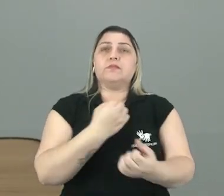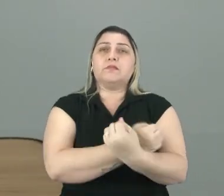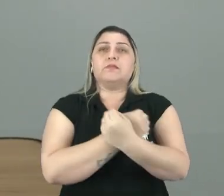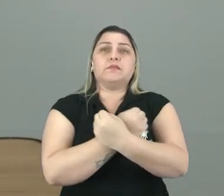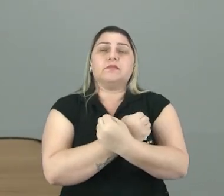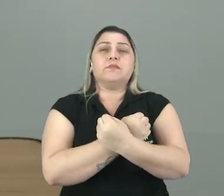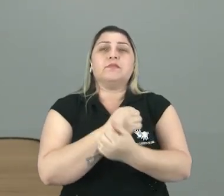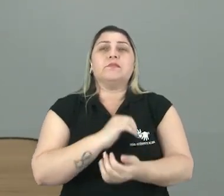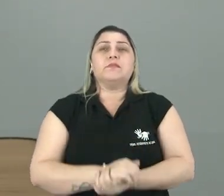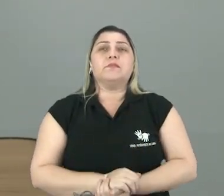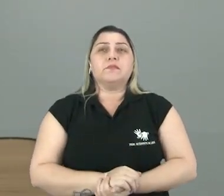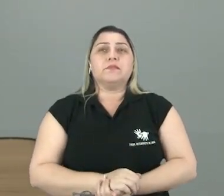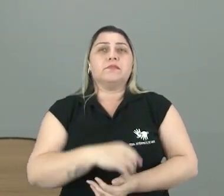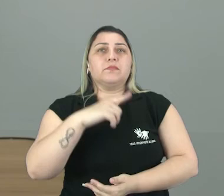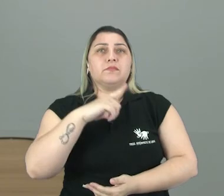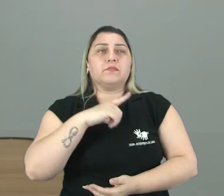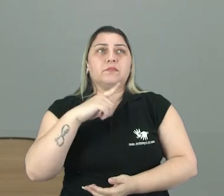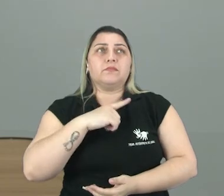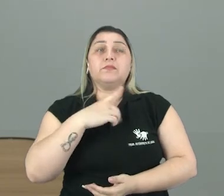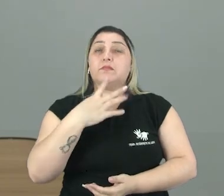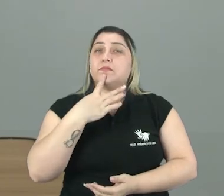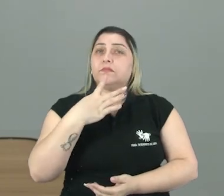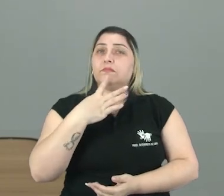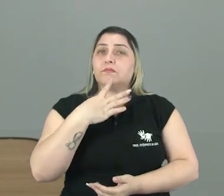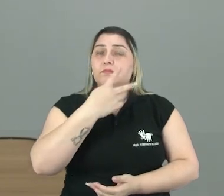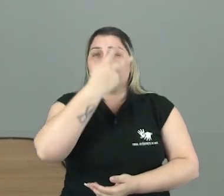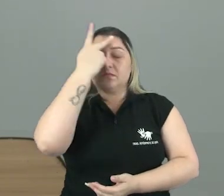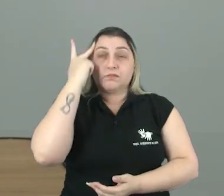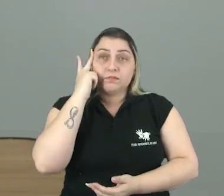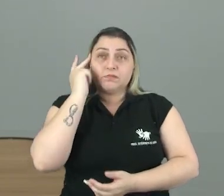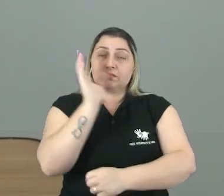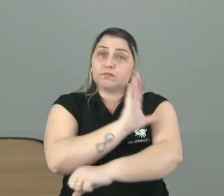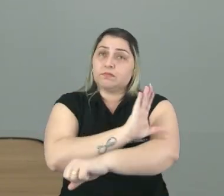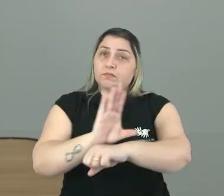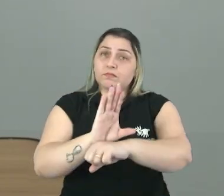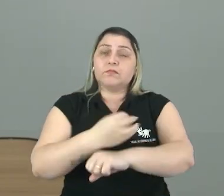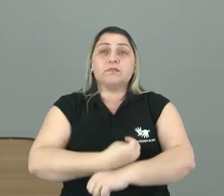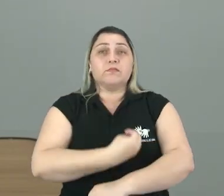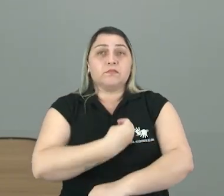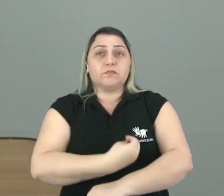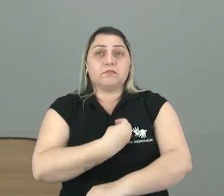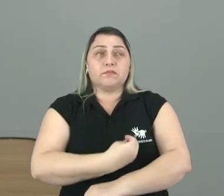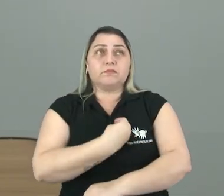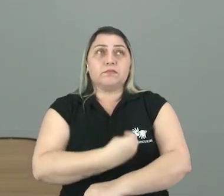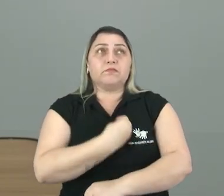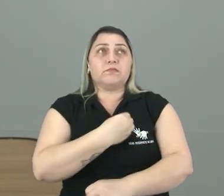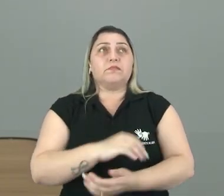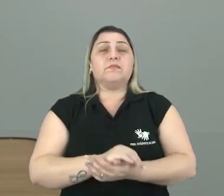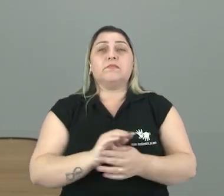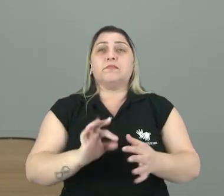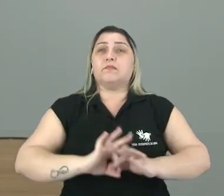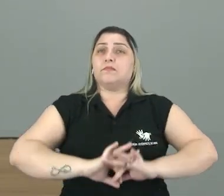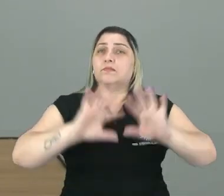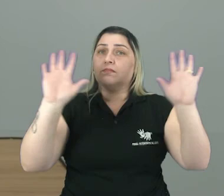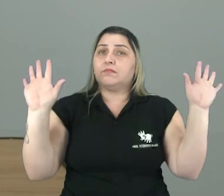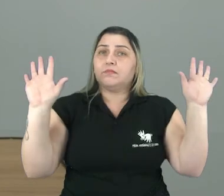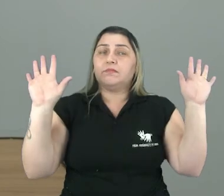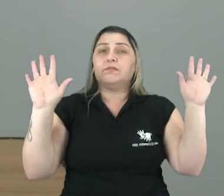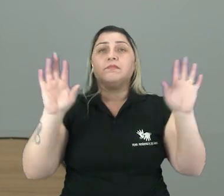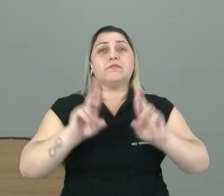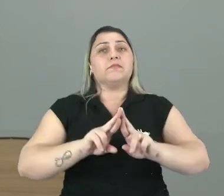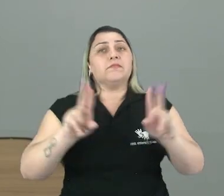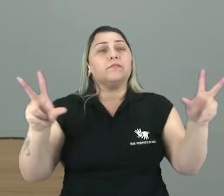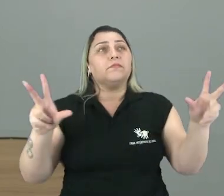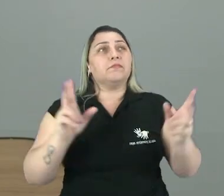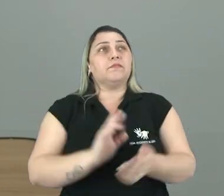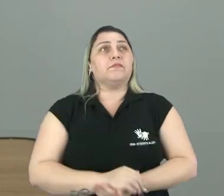escravos. Então esses quilombos, eles tinham a oportunidade de conhecer pessoas da sua cultura e viver essa cultura de maneira mais livre ali, diferente